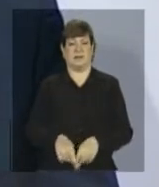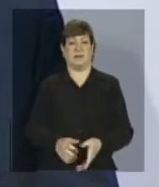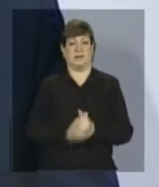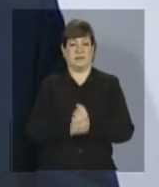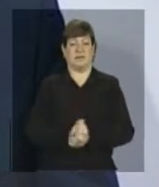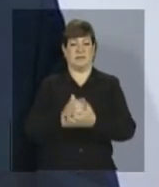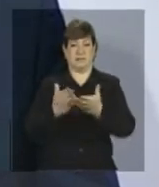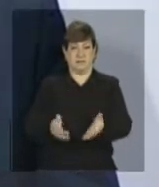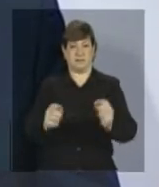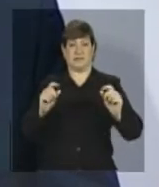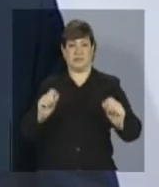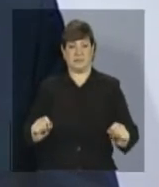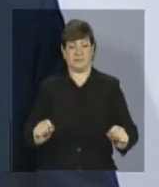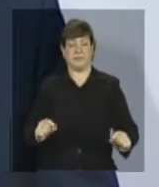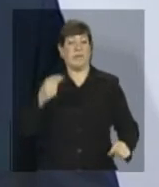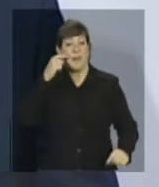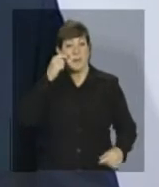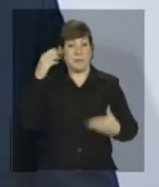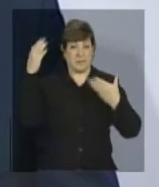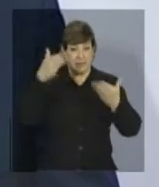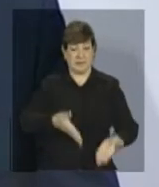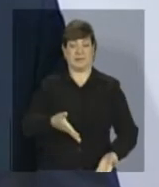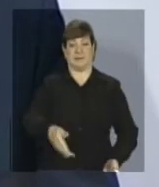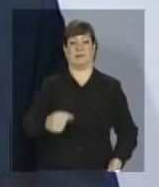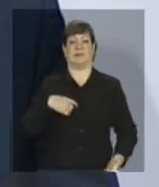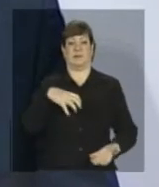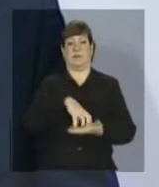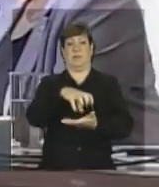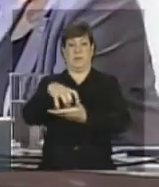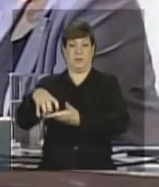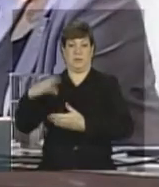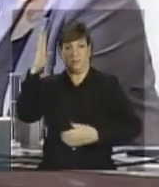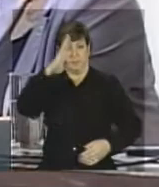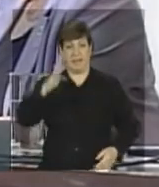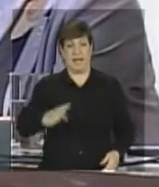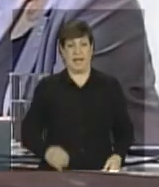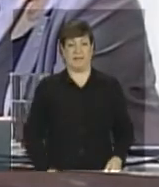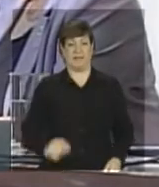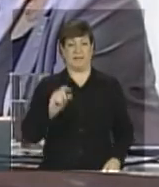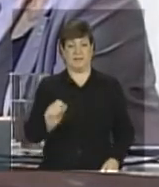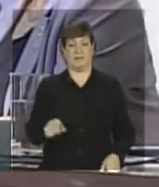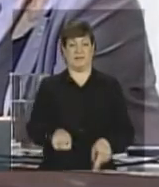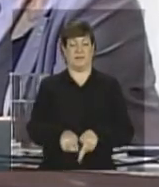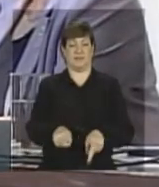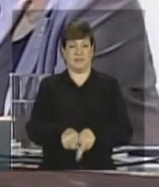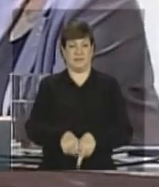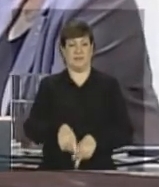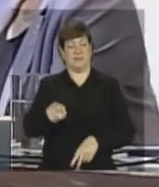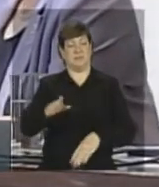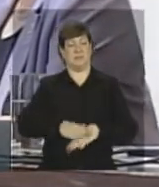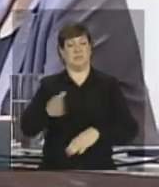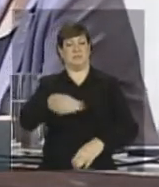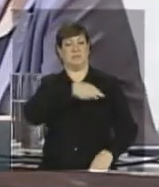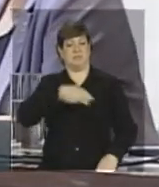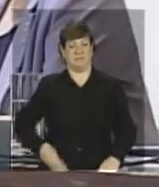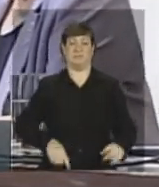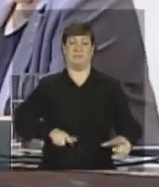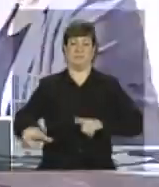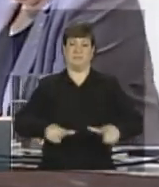saudar a presença da delegação brasileira, sua performance, sob a sua liderança, ministra, e sua